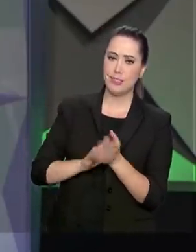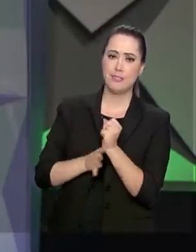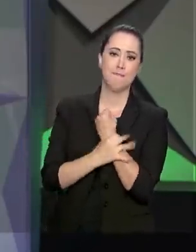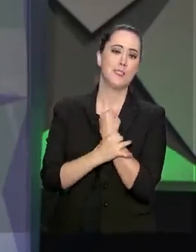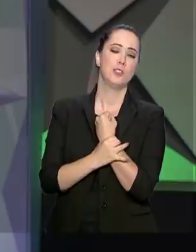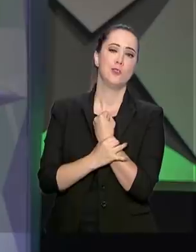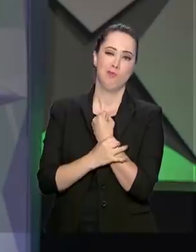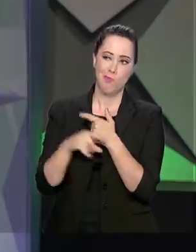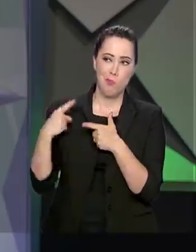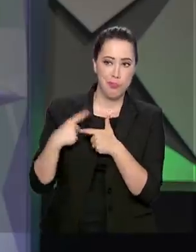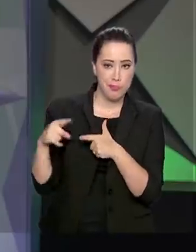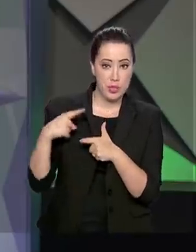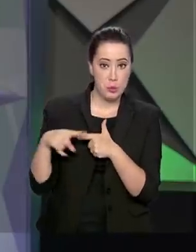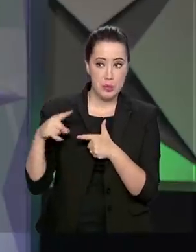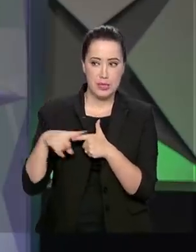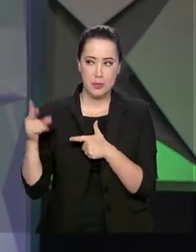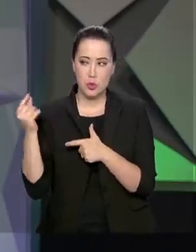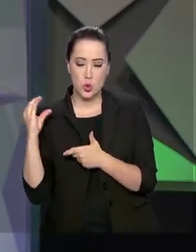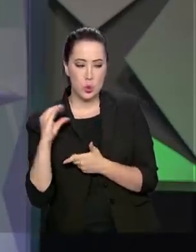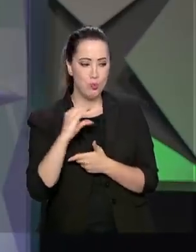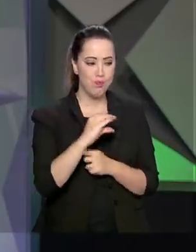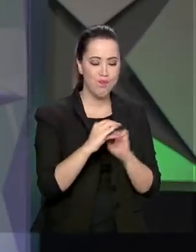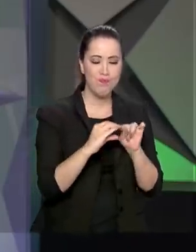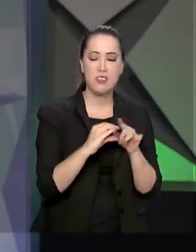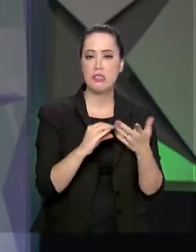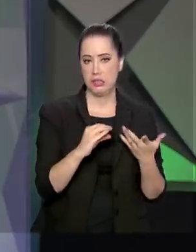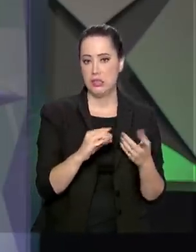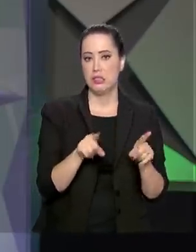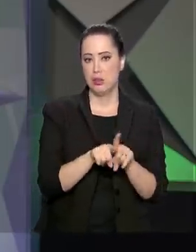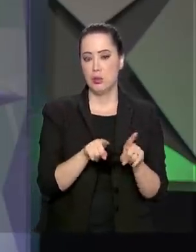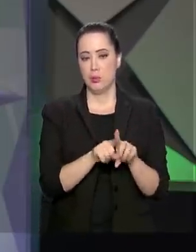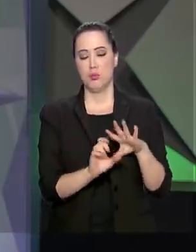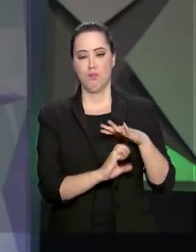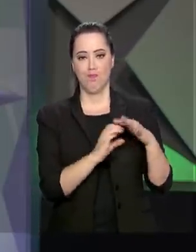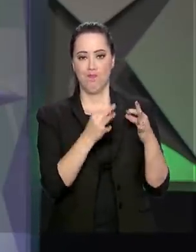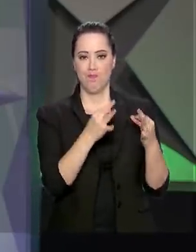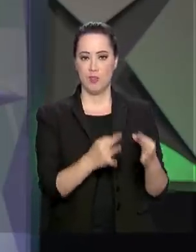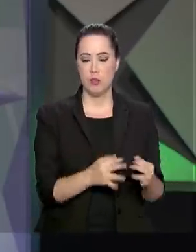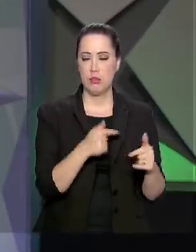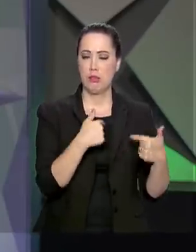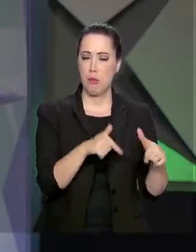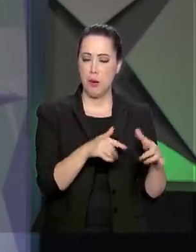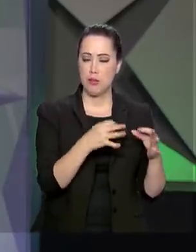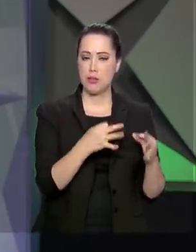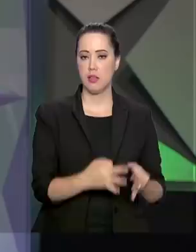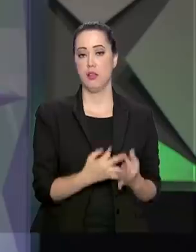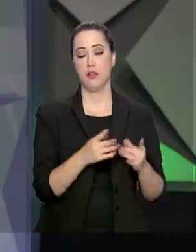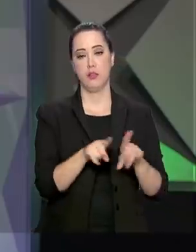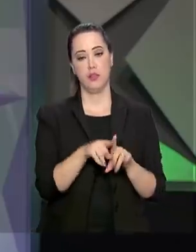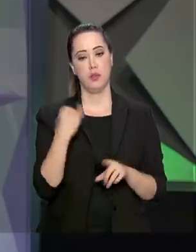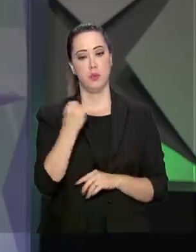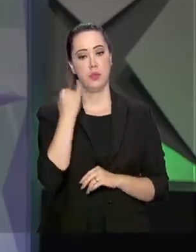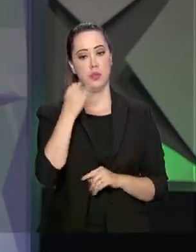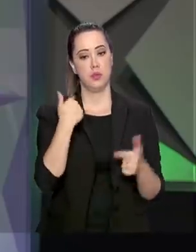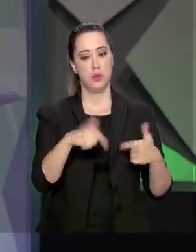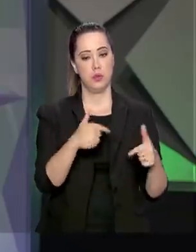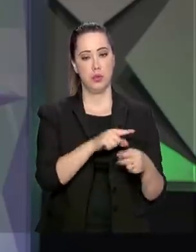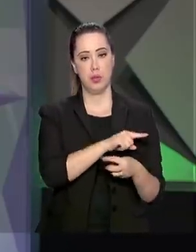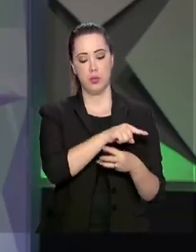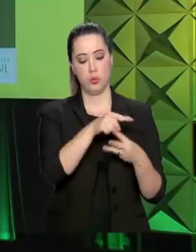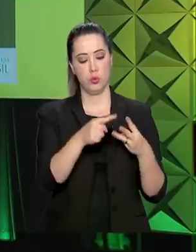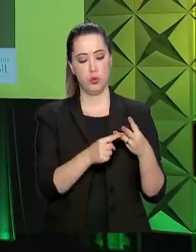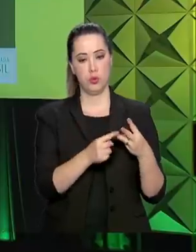investimentos públicos e a concorrência leal. Ele destacou a atuação do ministério, focada em três